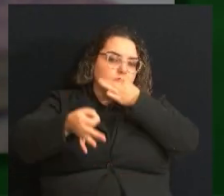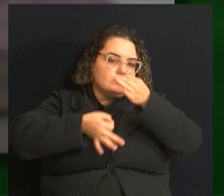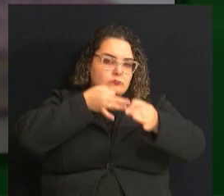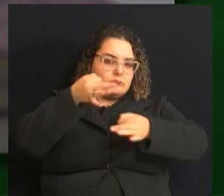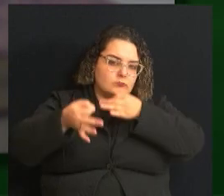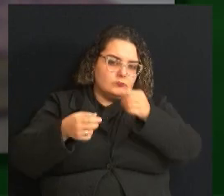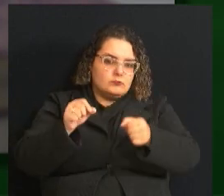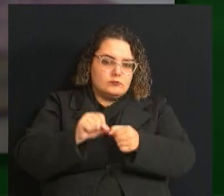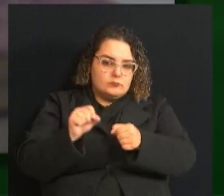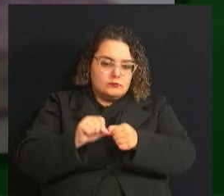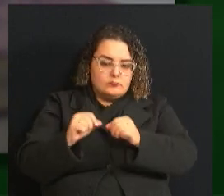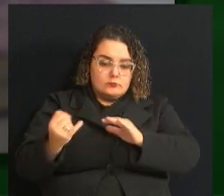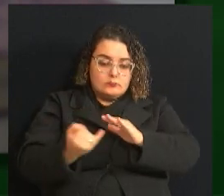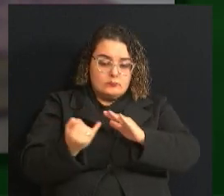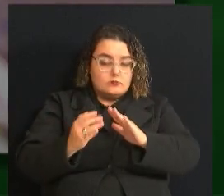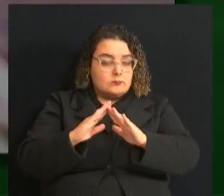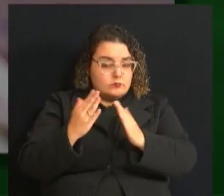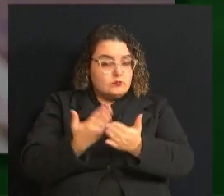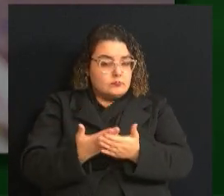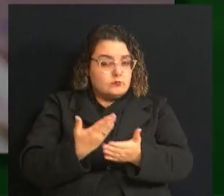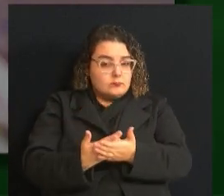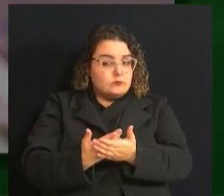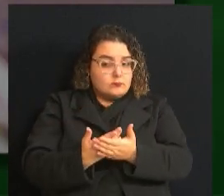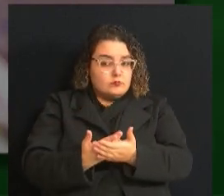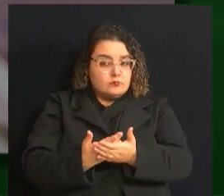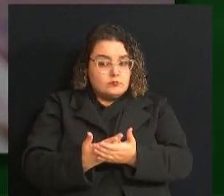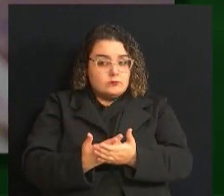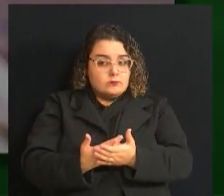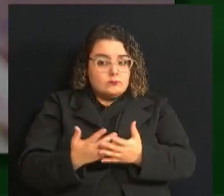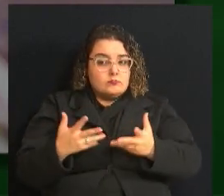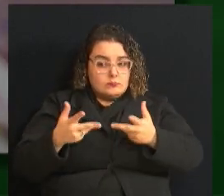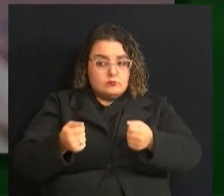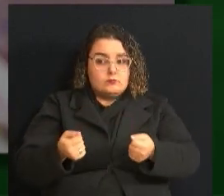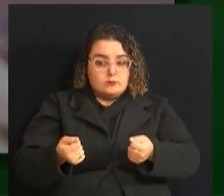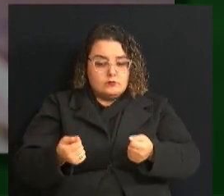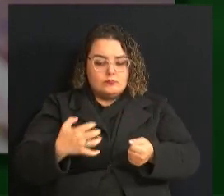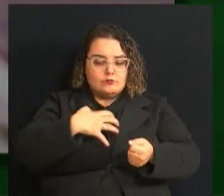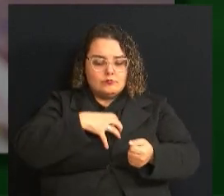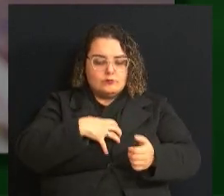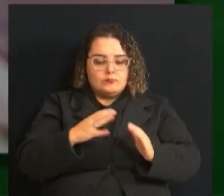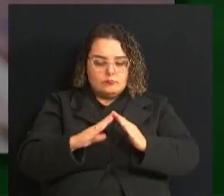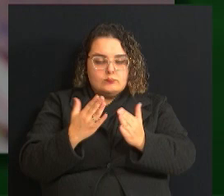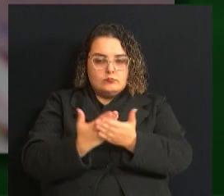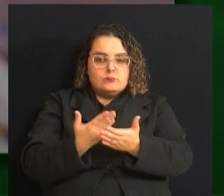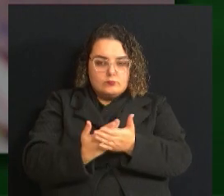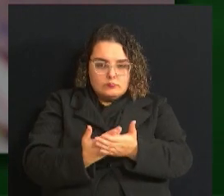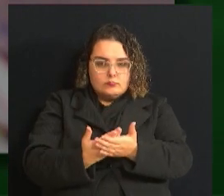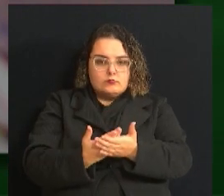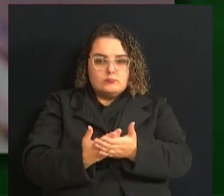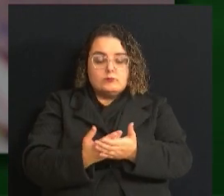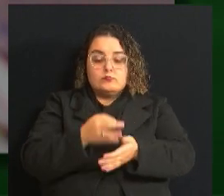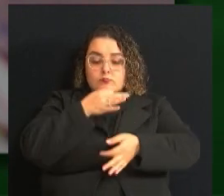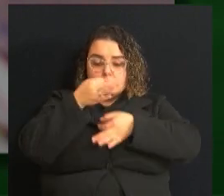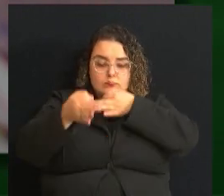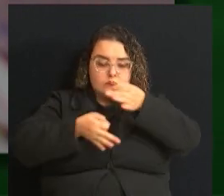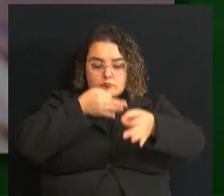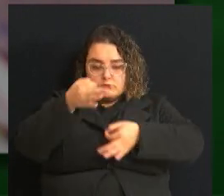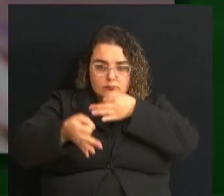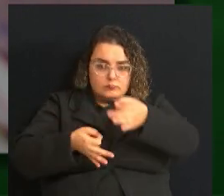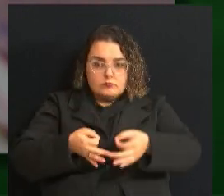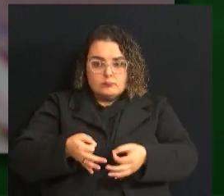instituição escolar de uma forma geral, né? A forma escola. Né? Então, a crítica de que, com o passar